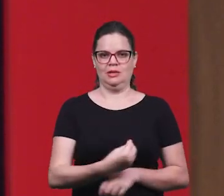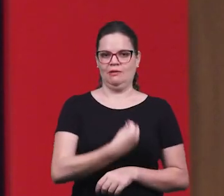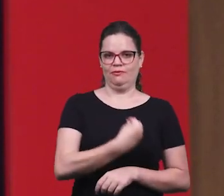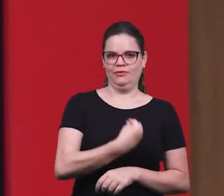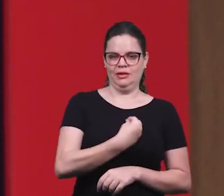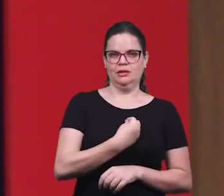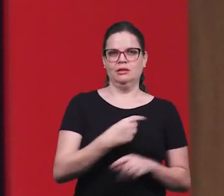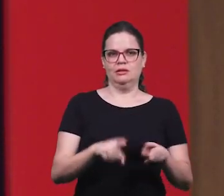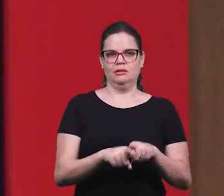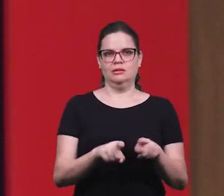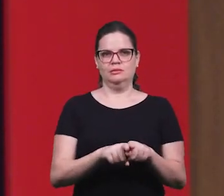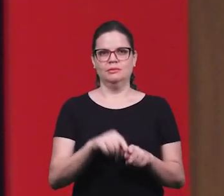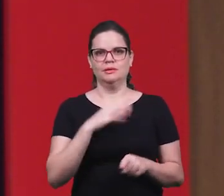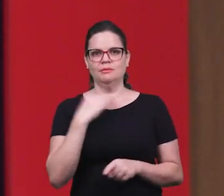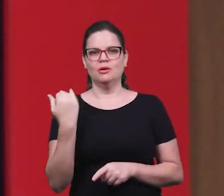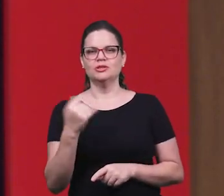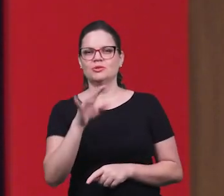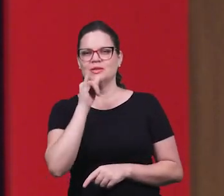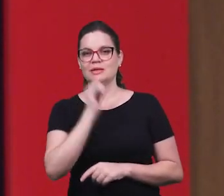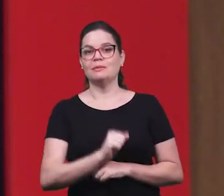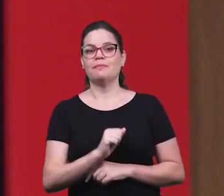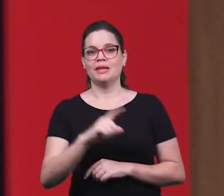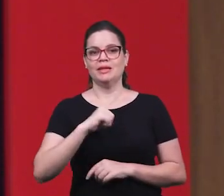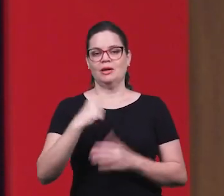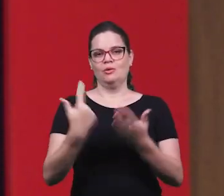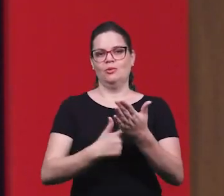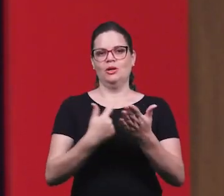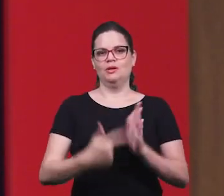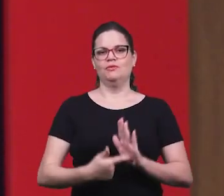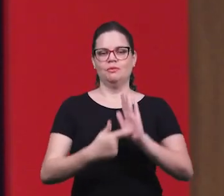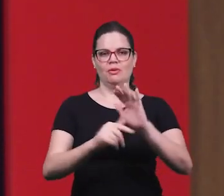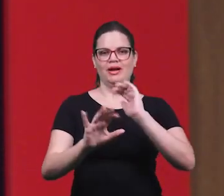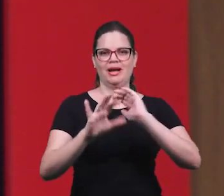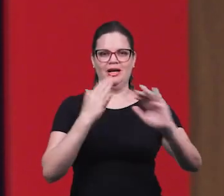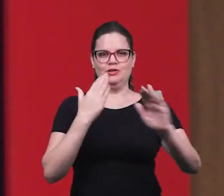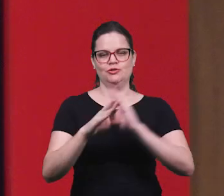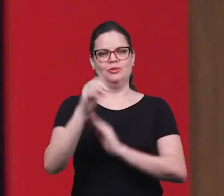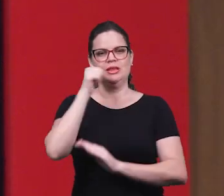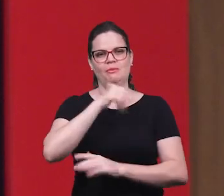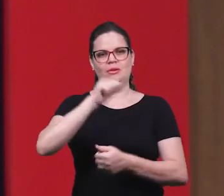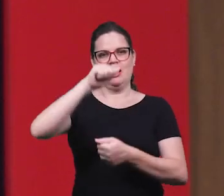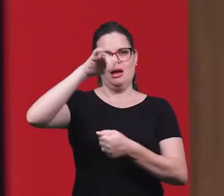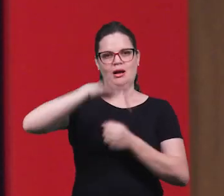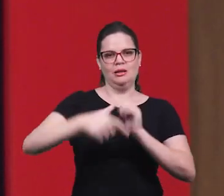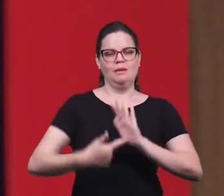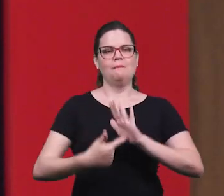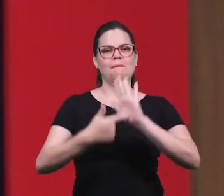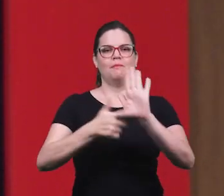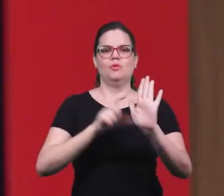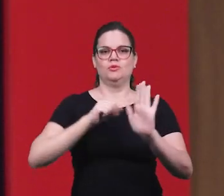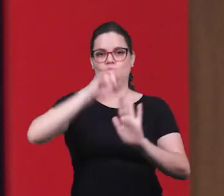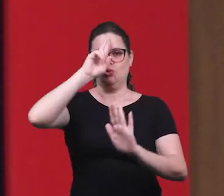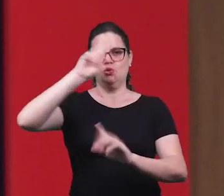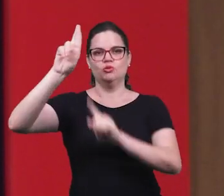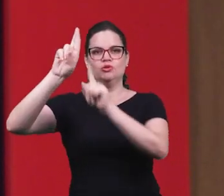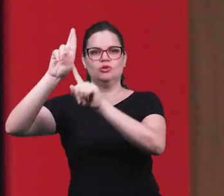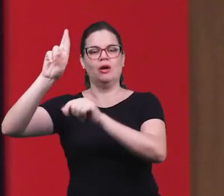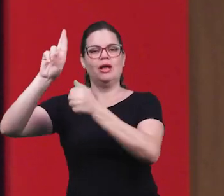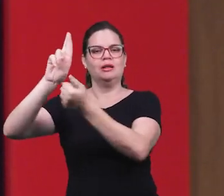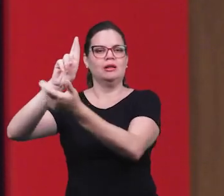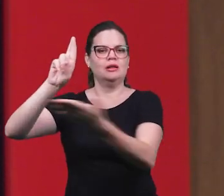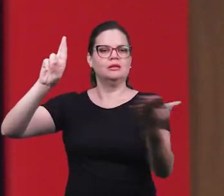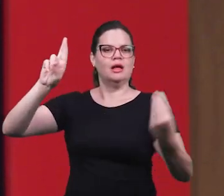morte, né? O Cântico de Ana vai falar que o Senhor é aquele que tira a vida e a dá. Então, esse aspecto ele tem